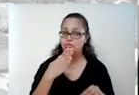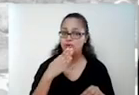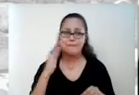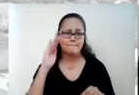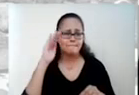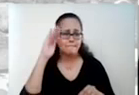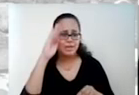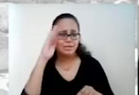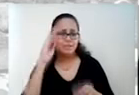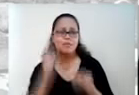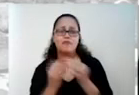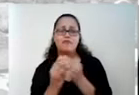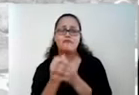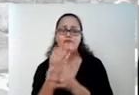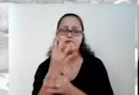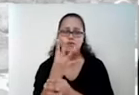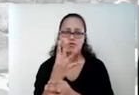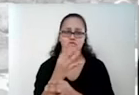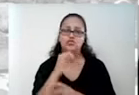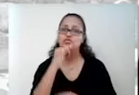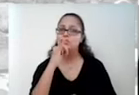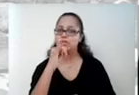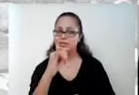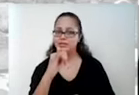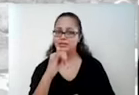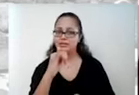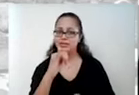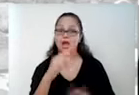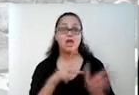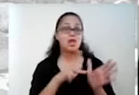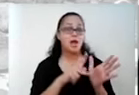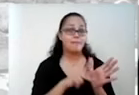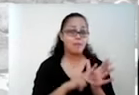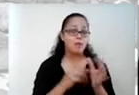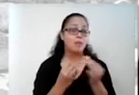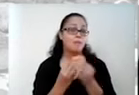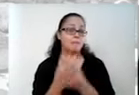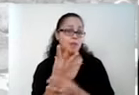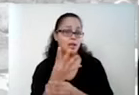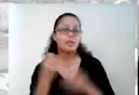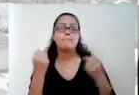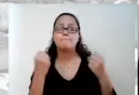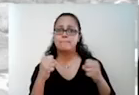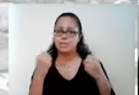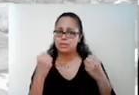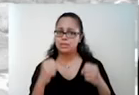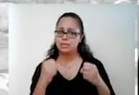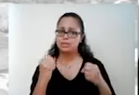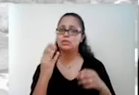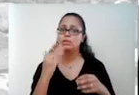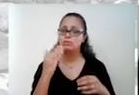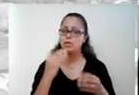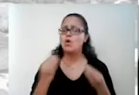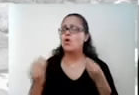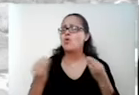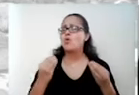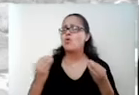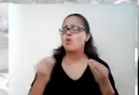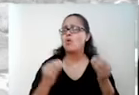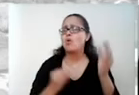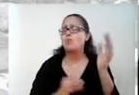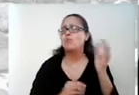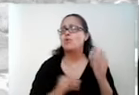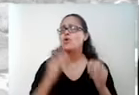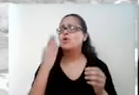seres vivos. E a própria planta, ela precisa se nutrir desse açúcar produzido na fotossíntese. Como que ela transporta esse açúcar